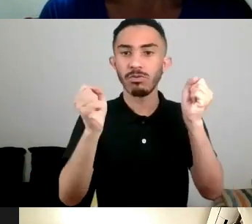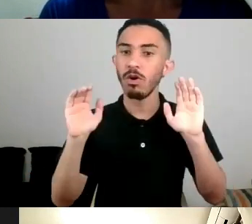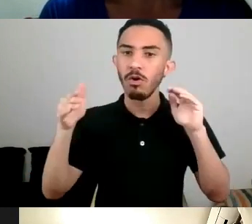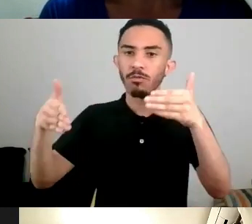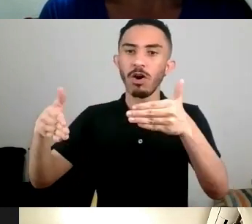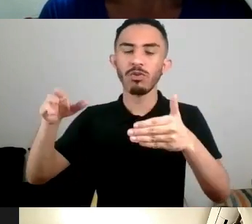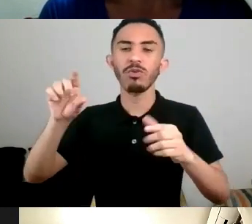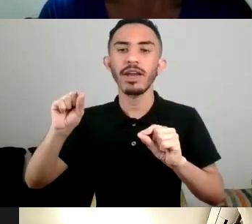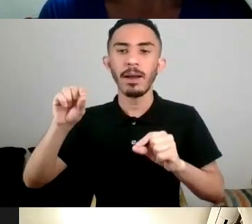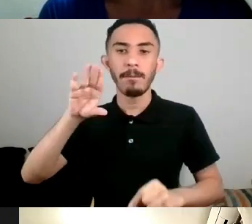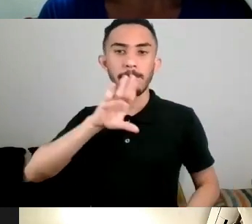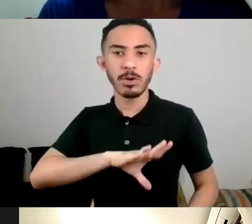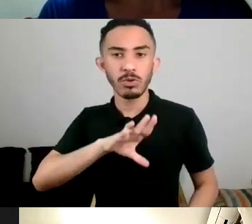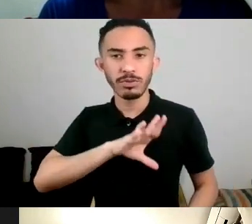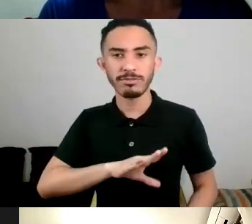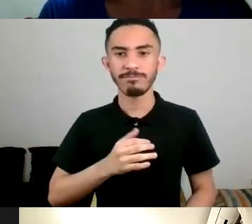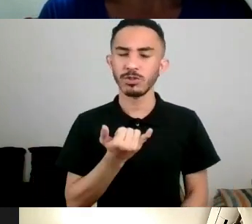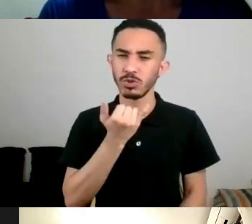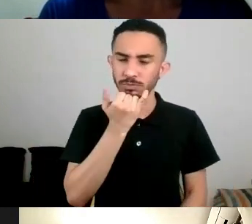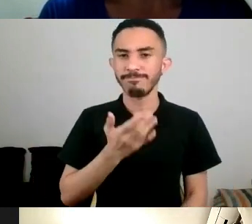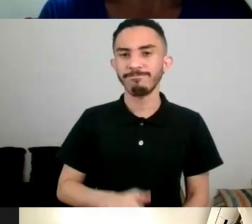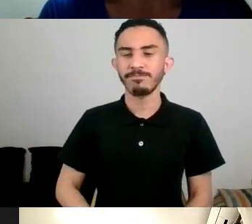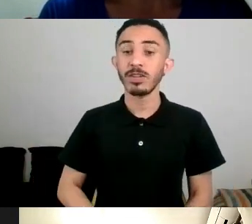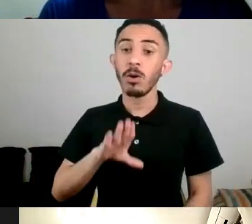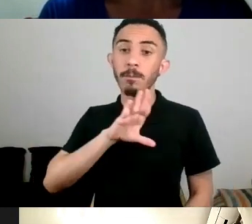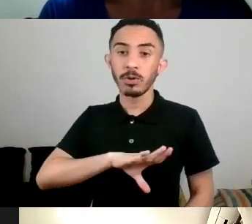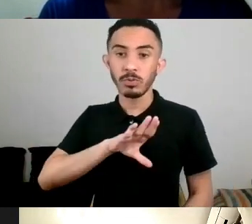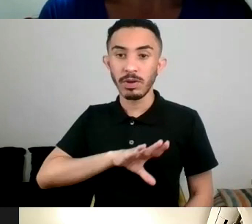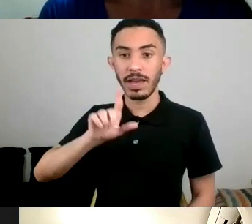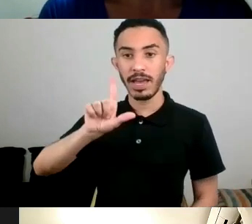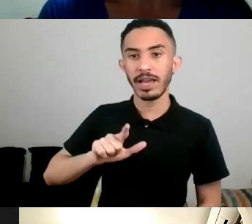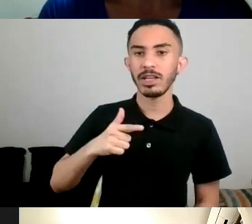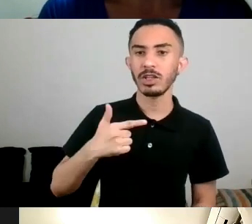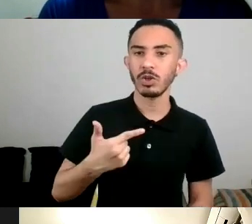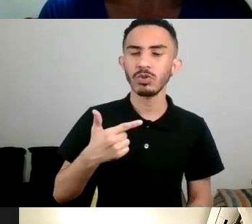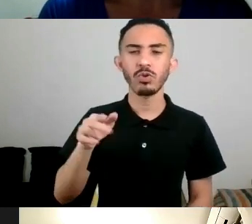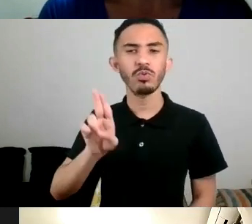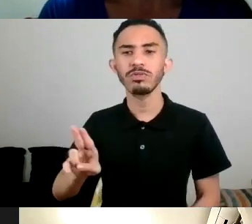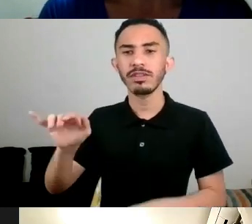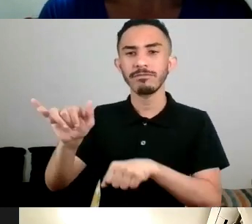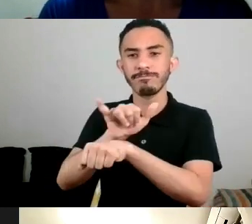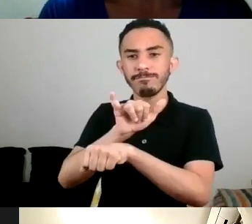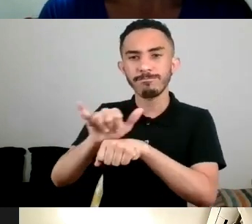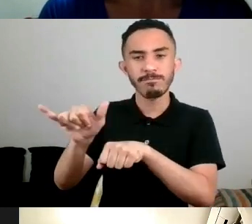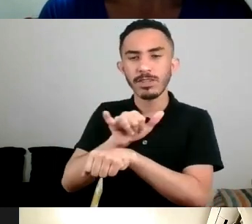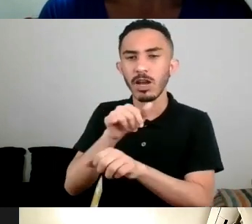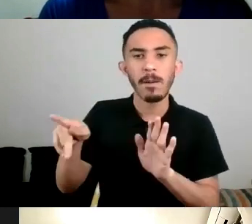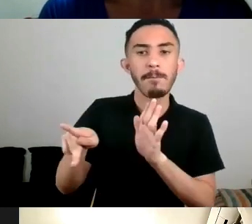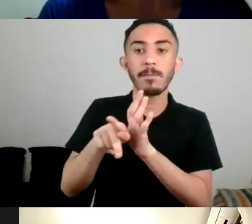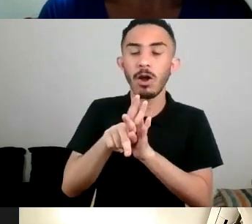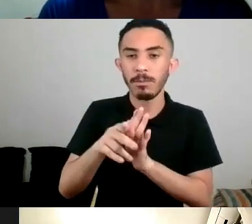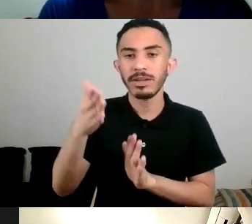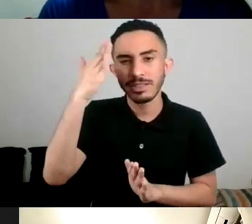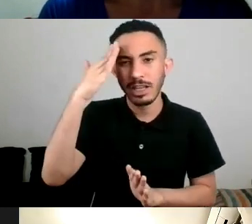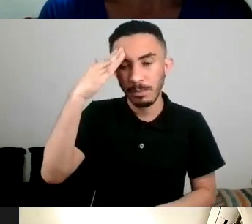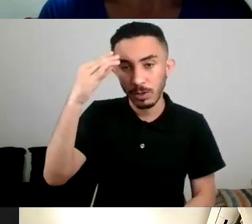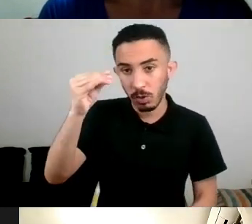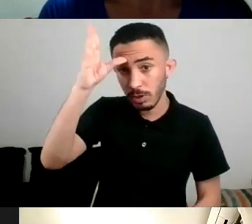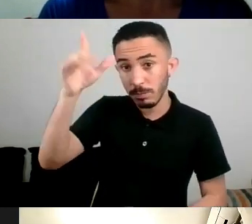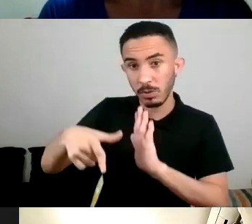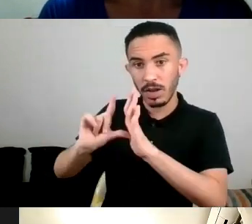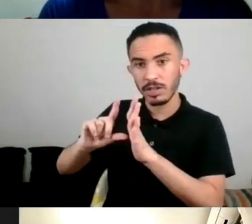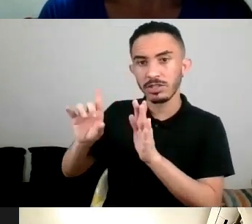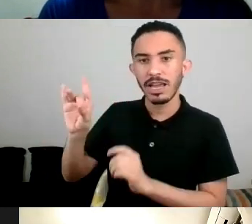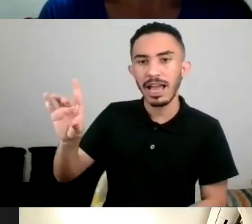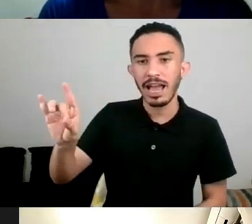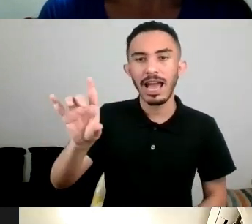do português, como segunda língua, com estratégias construídas considerando o conhecimento prévio de